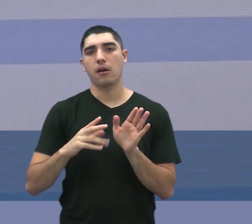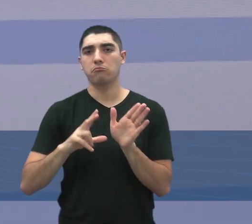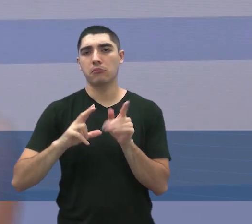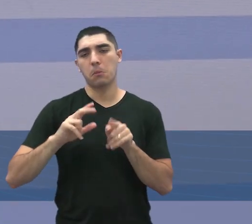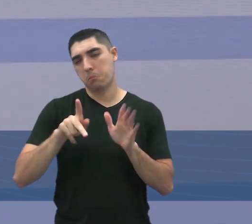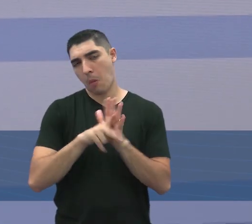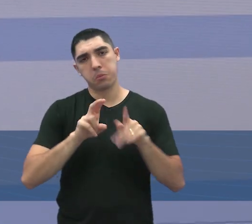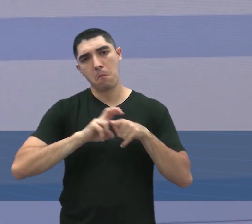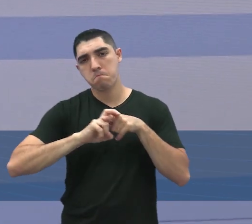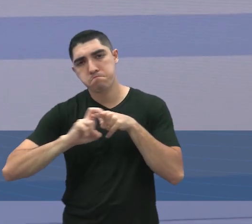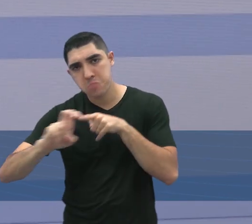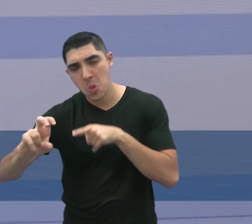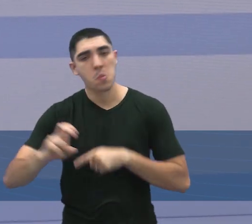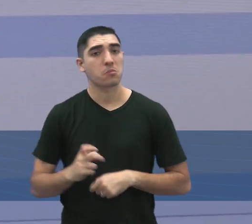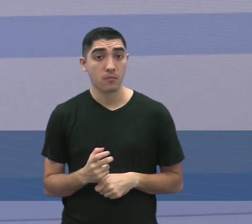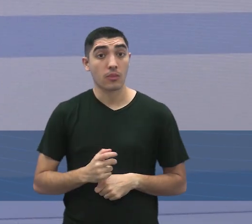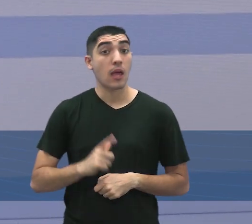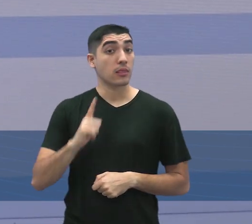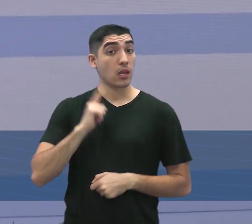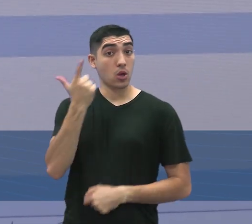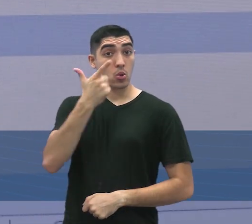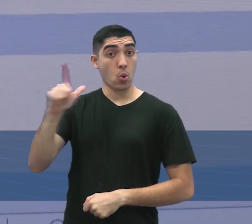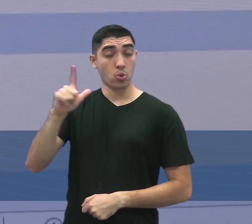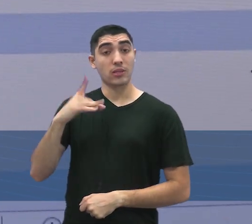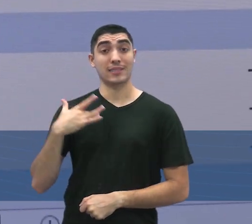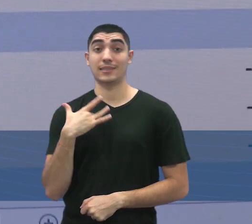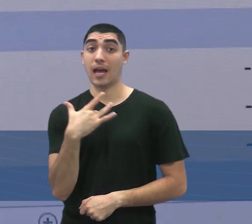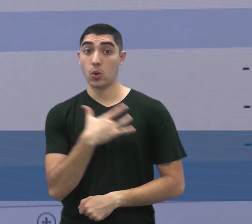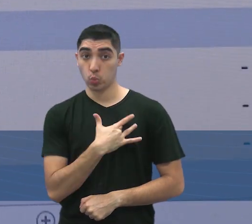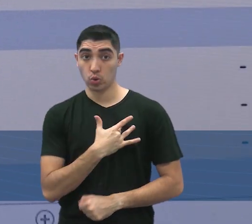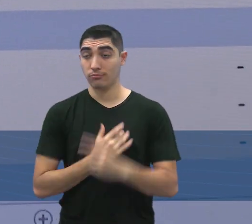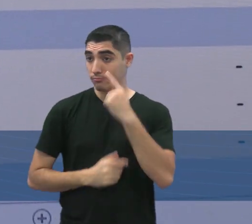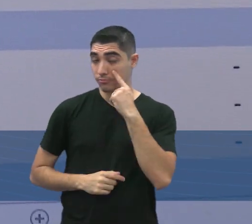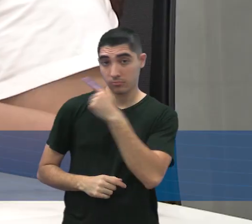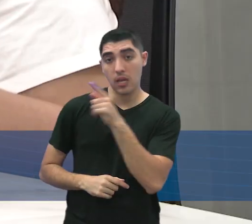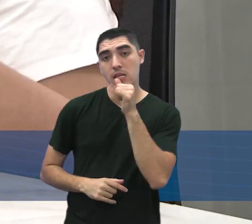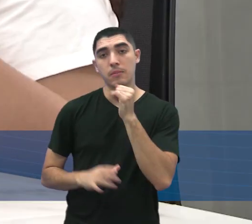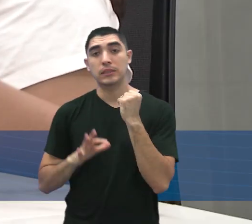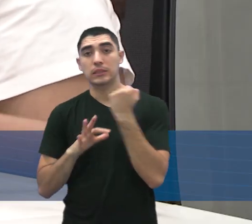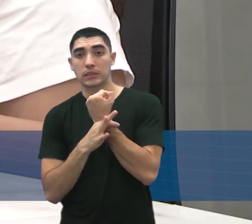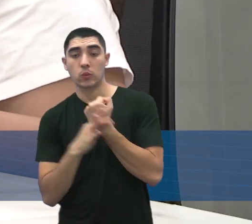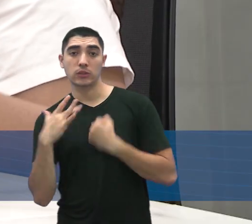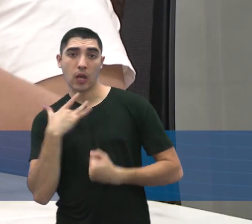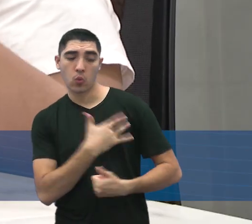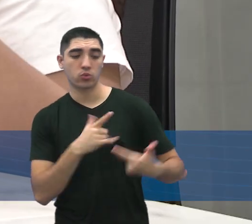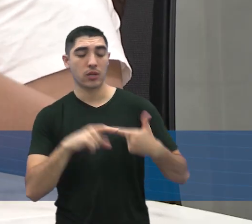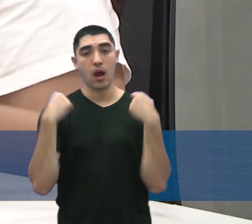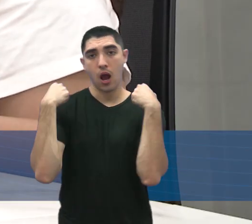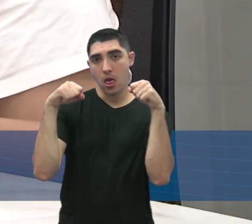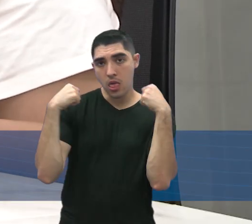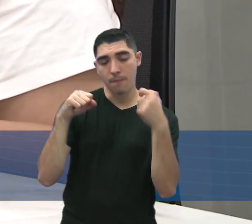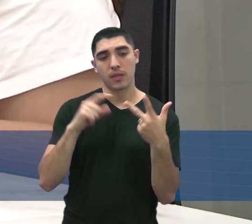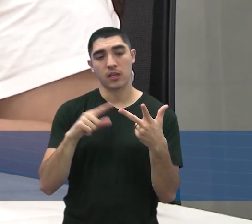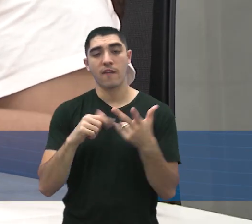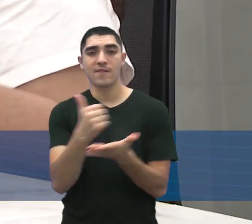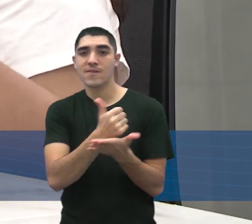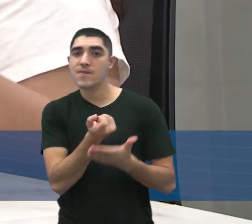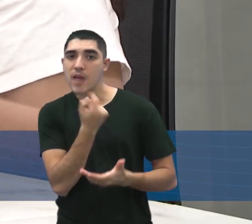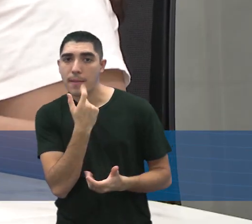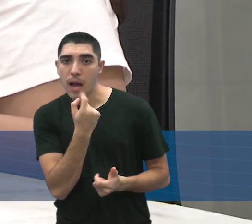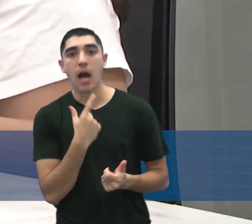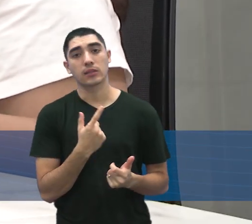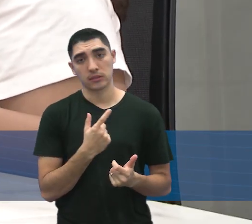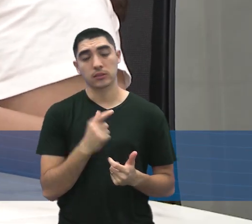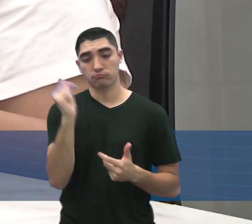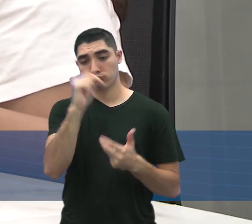de aplicativo. Tem a parte de saúde também, que é super importante, né? Então, seguro de saúde, academia, farmácia,